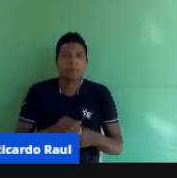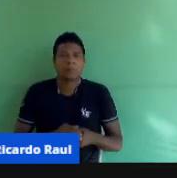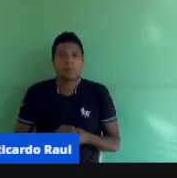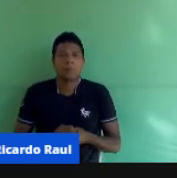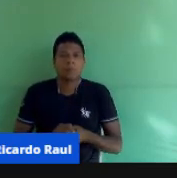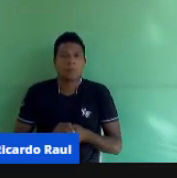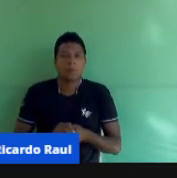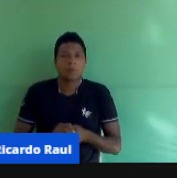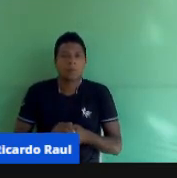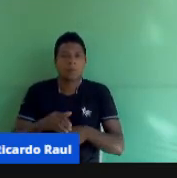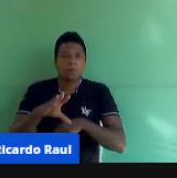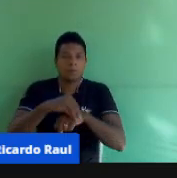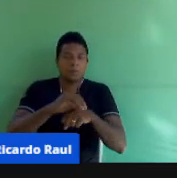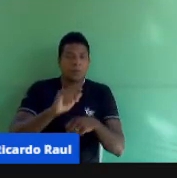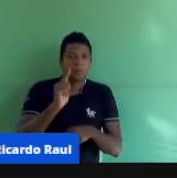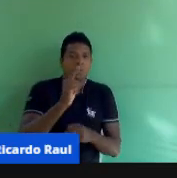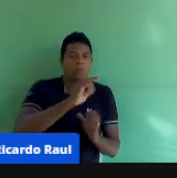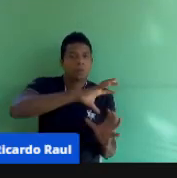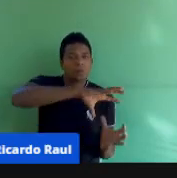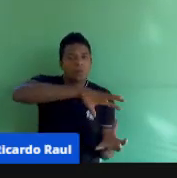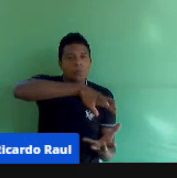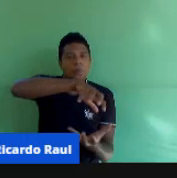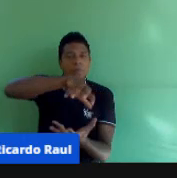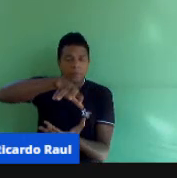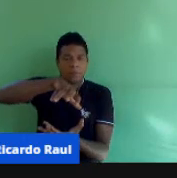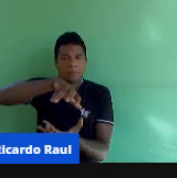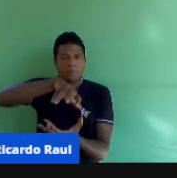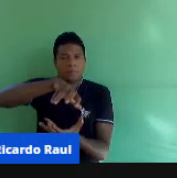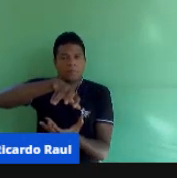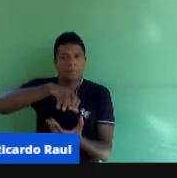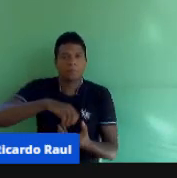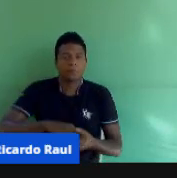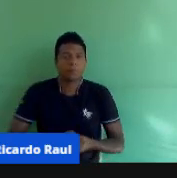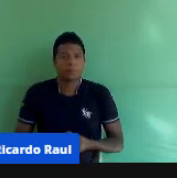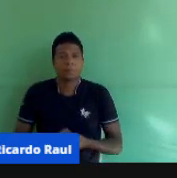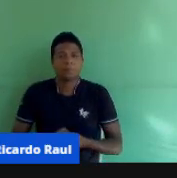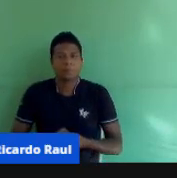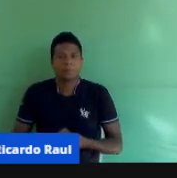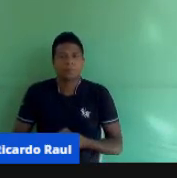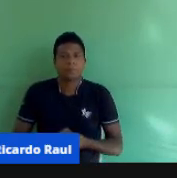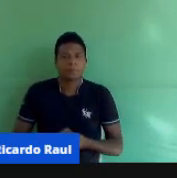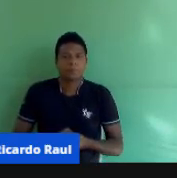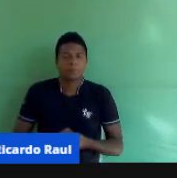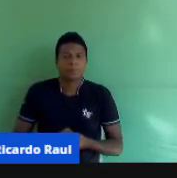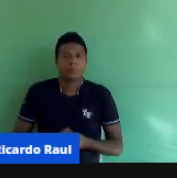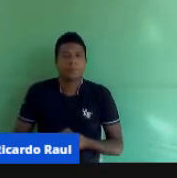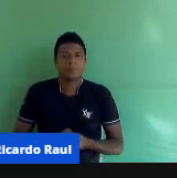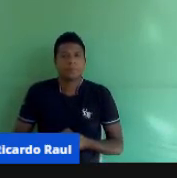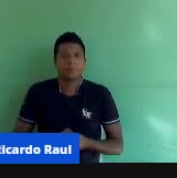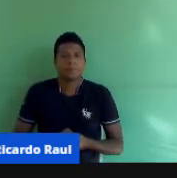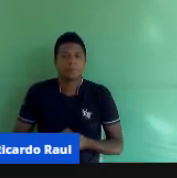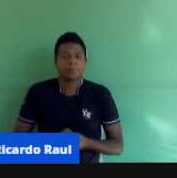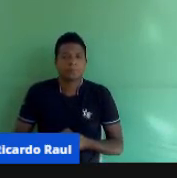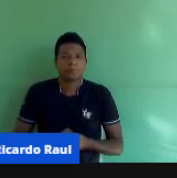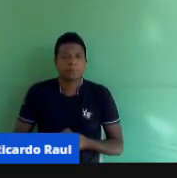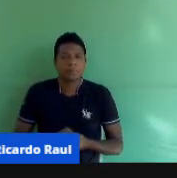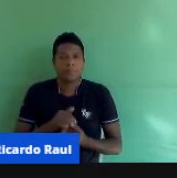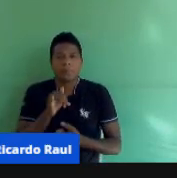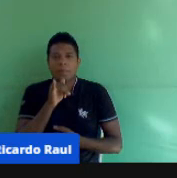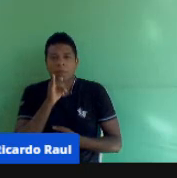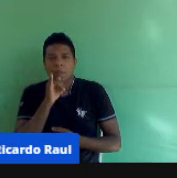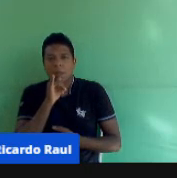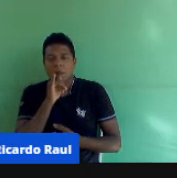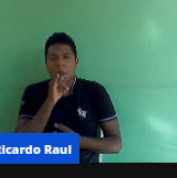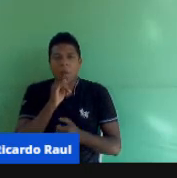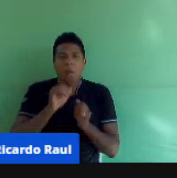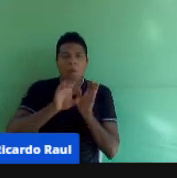conhecimento geográfico. Então, podemos associar, como eu vou mostrar para vocês nos exemplos, os